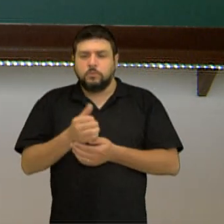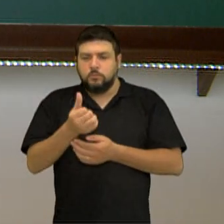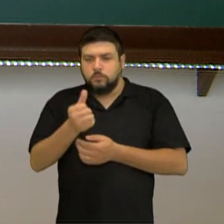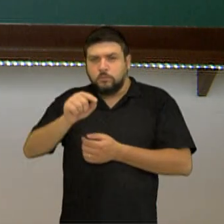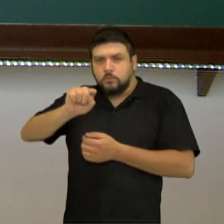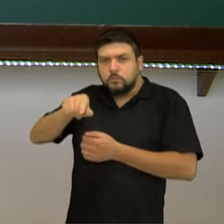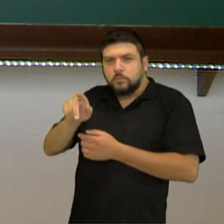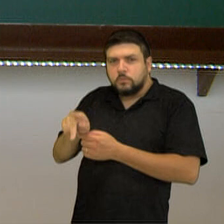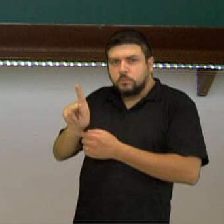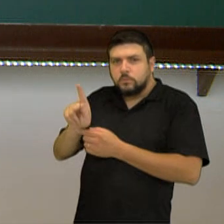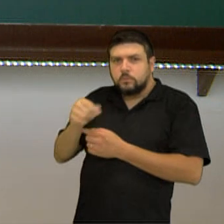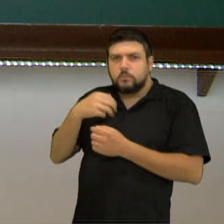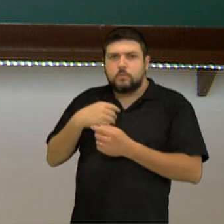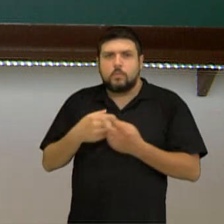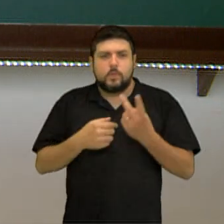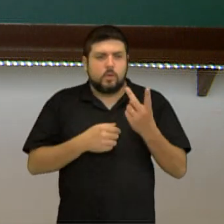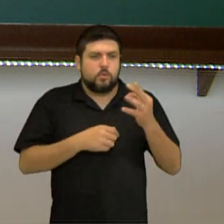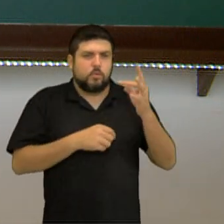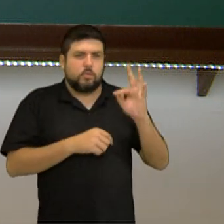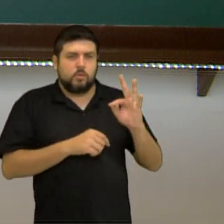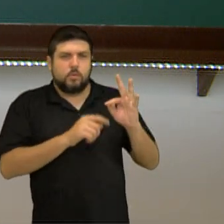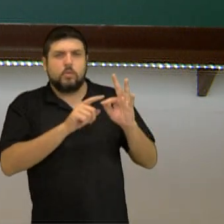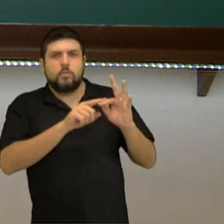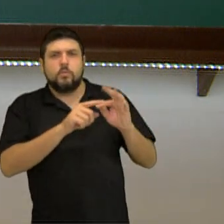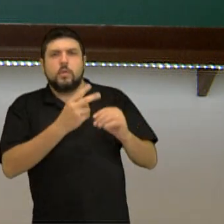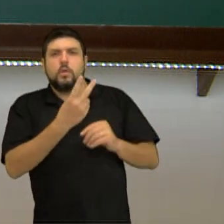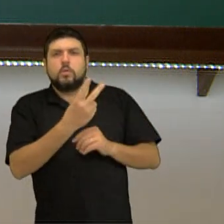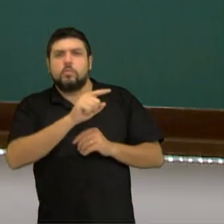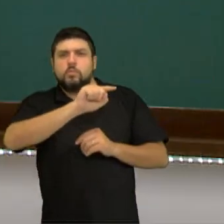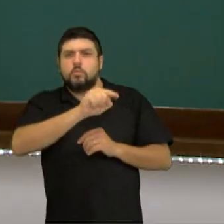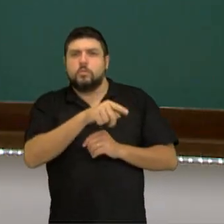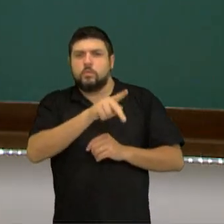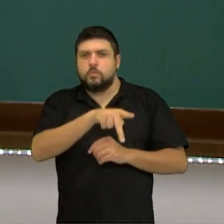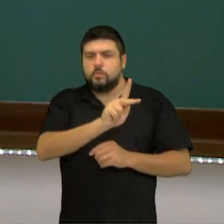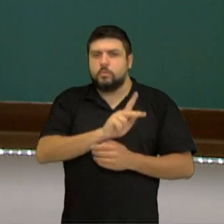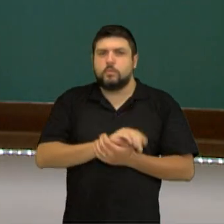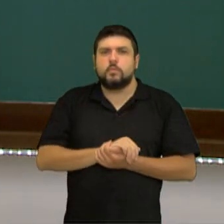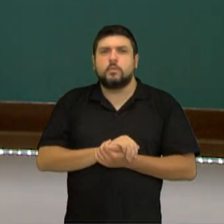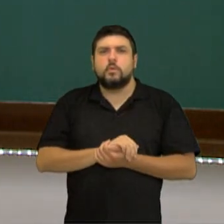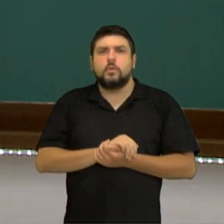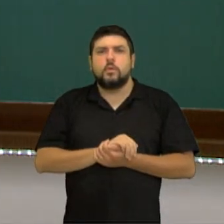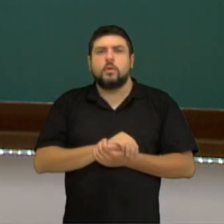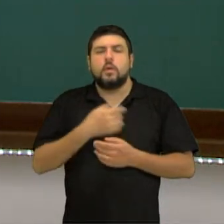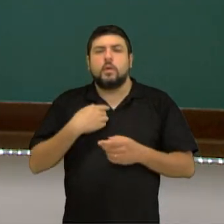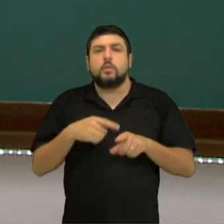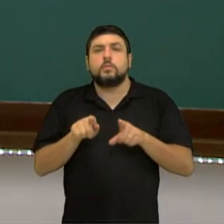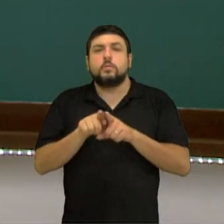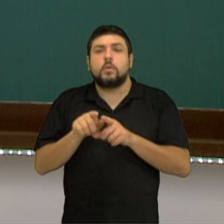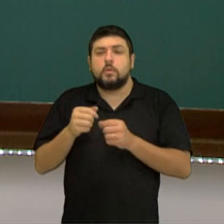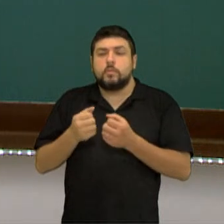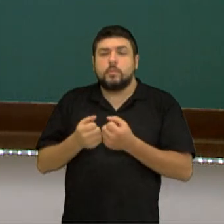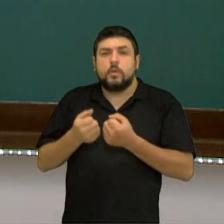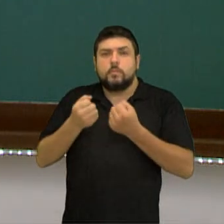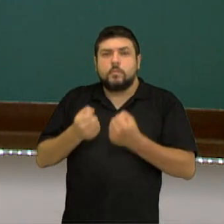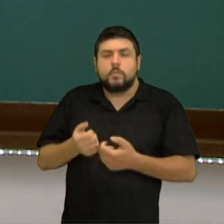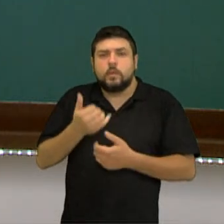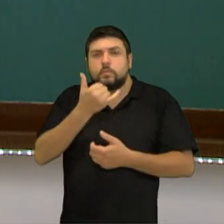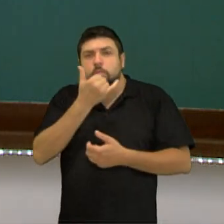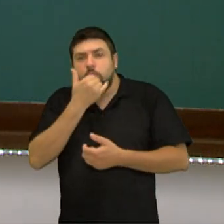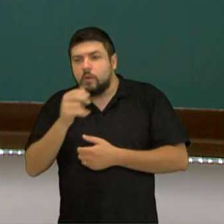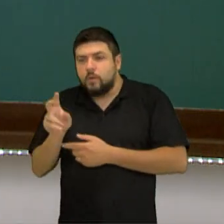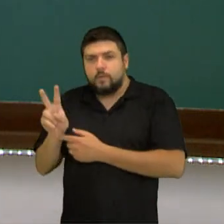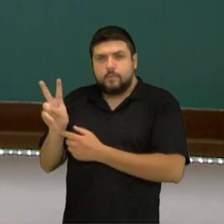quilos e os 2.000 quilogramas também. E aí você tem a questão da massa, melhor dizendo, da velocidade.